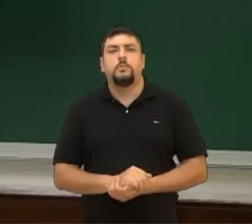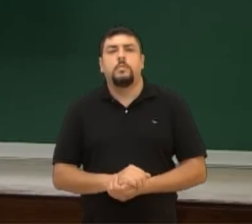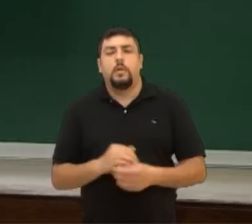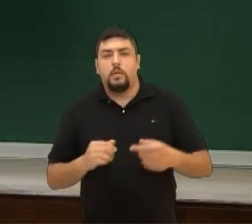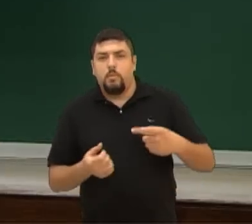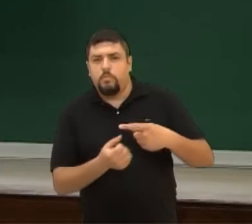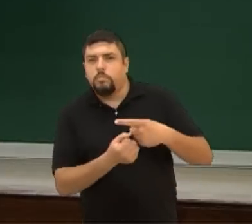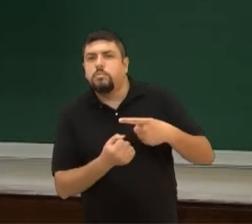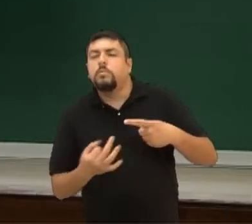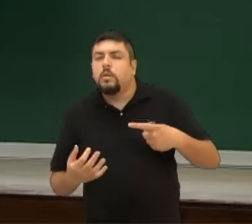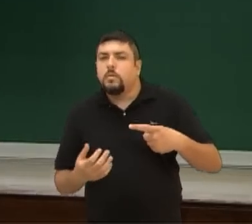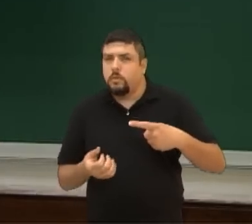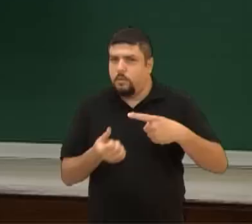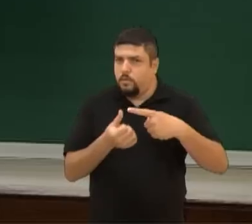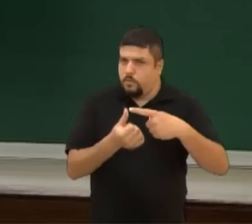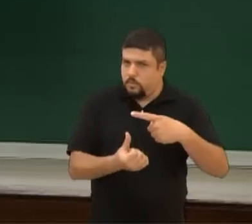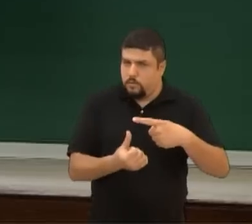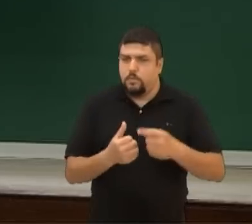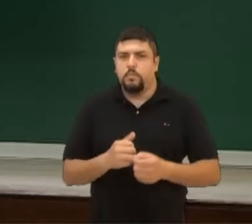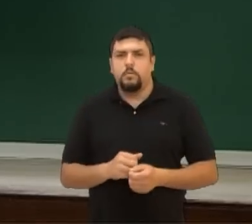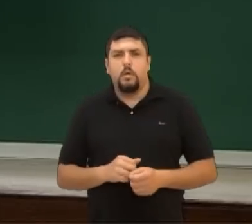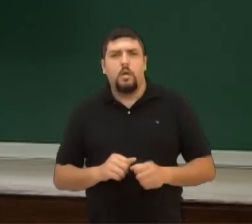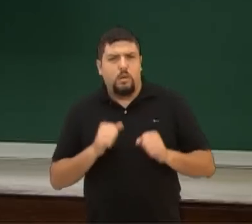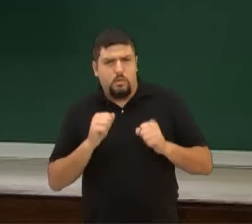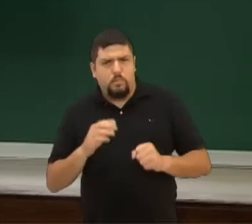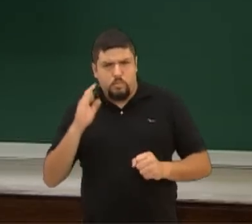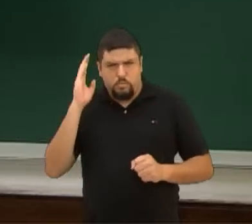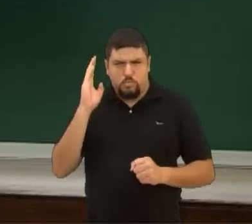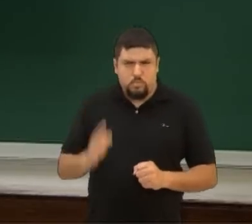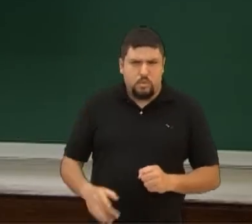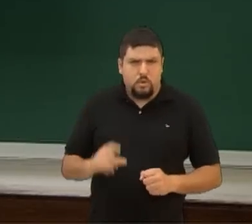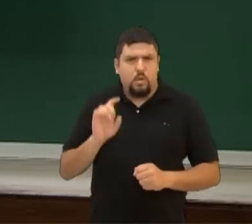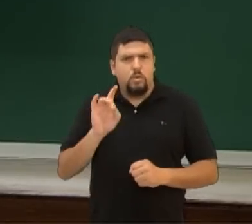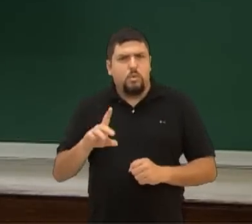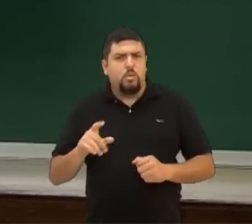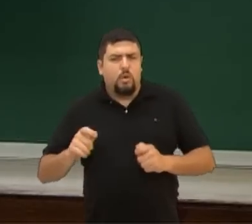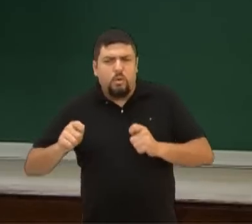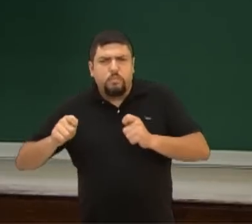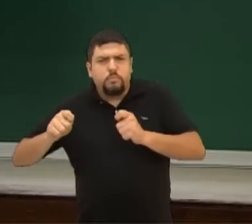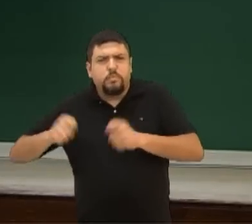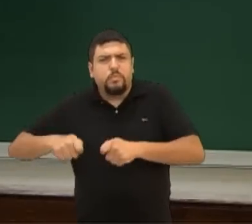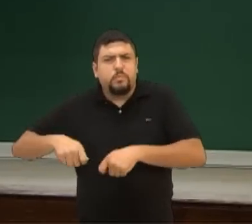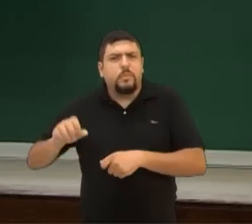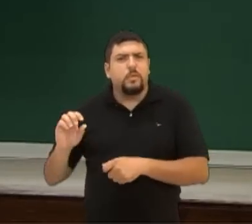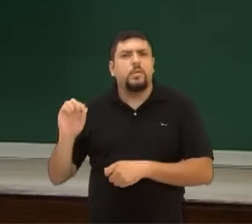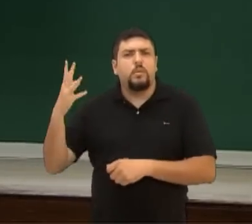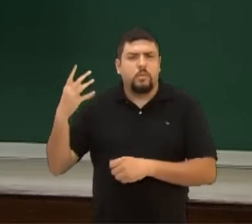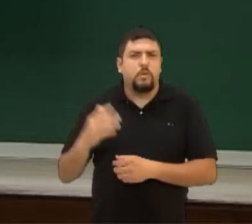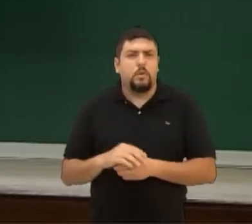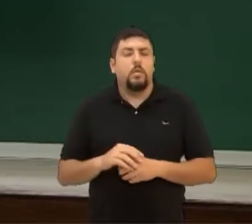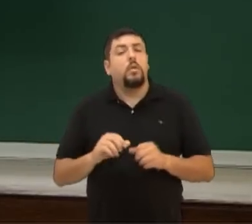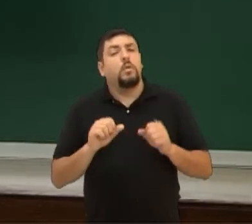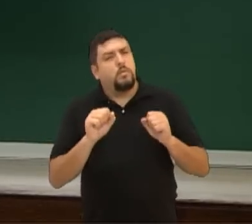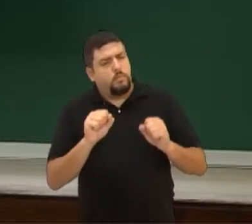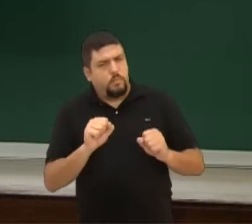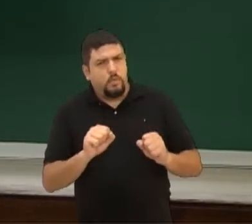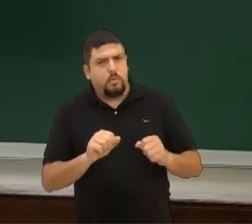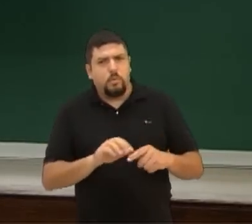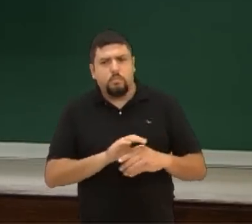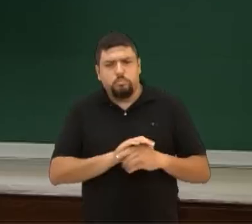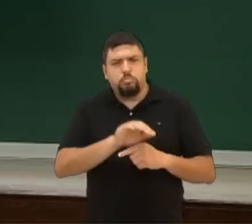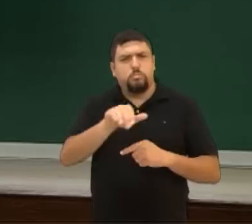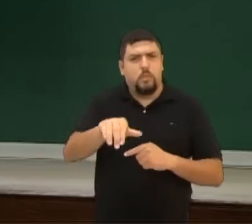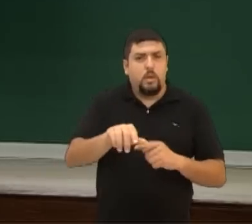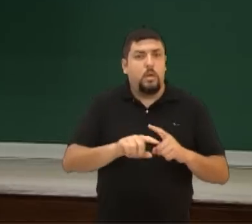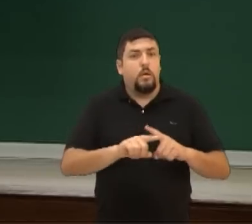possibilidades. Professora, eu poderia fazer direto só as possibilidades para eu não perder tempo naquela tabela? Sim, pode mais